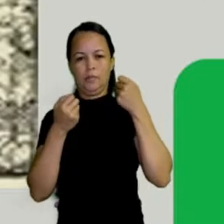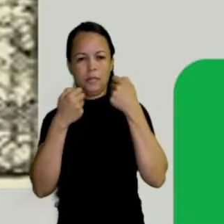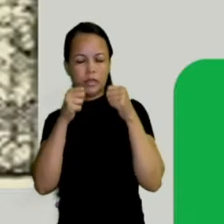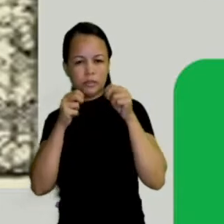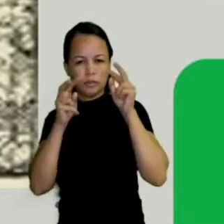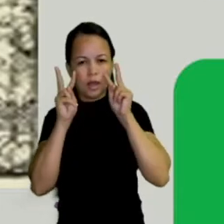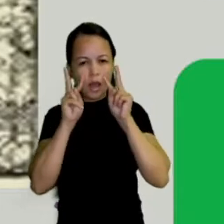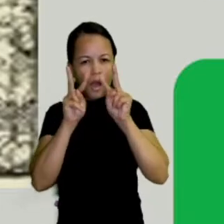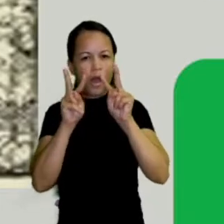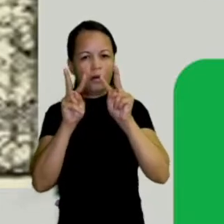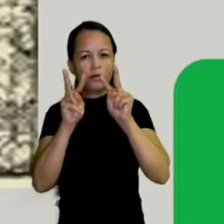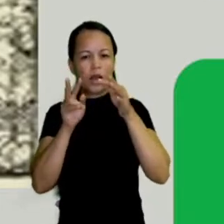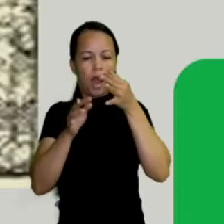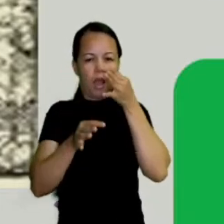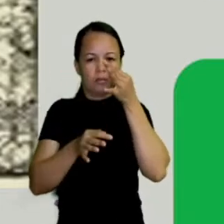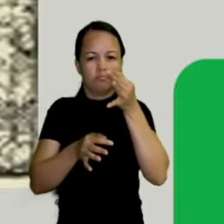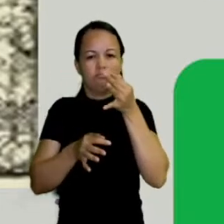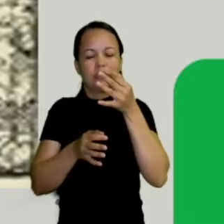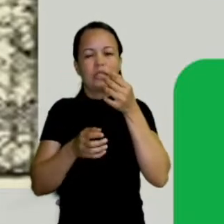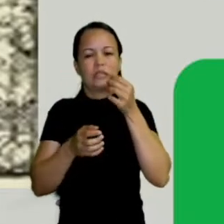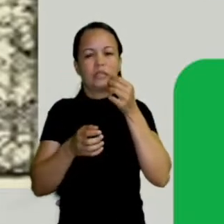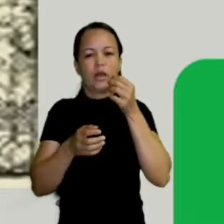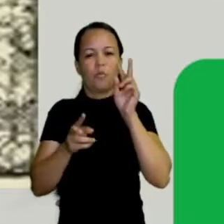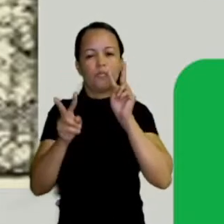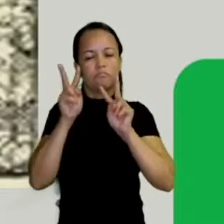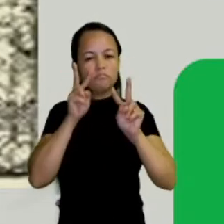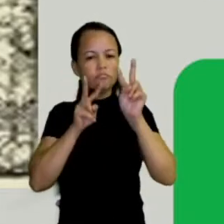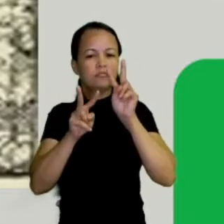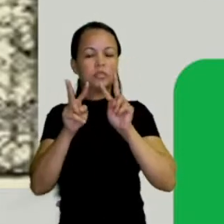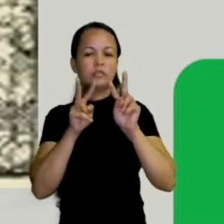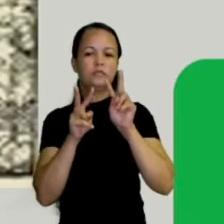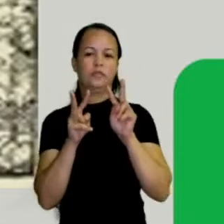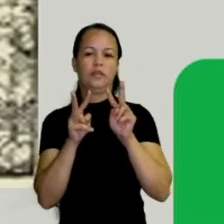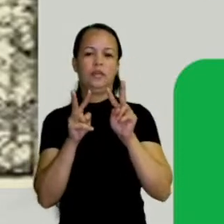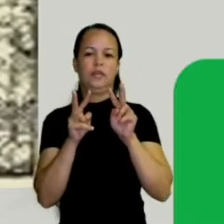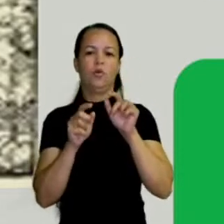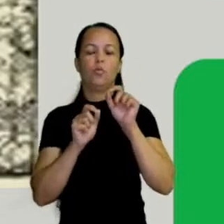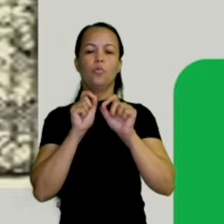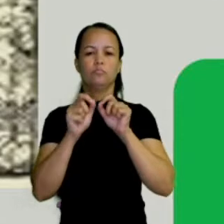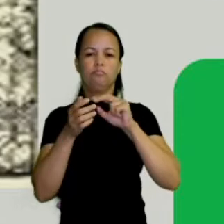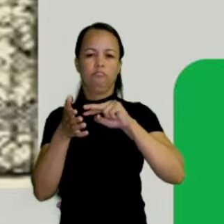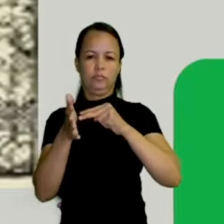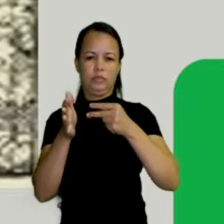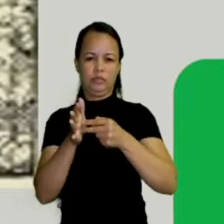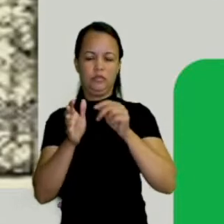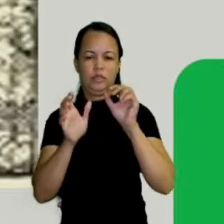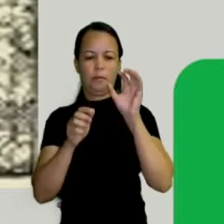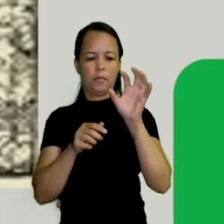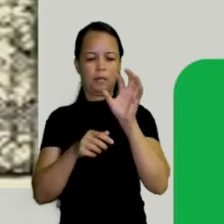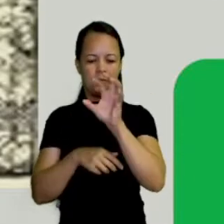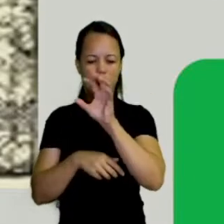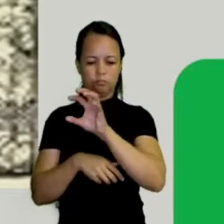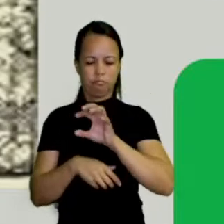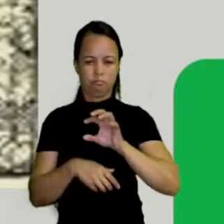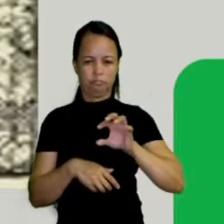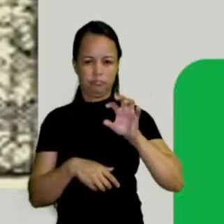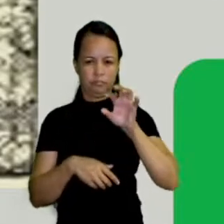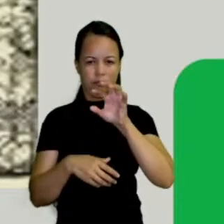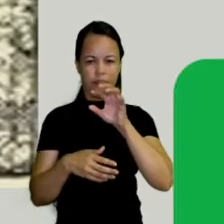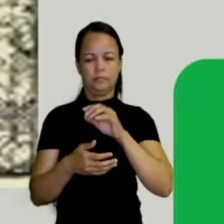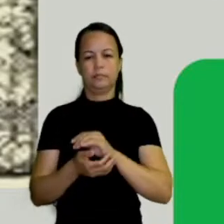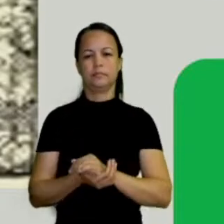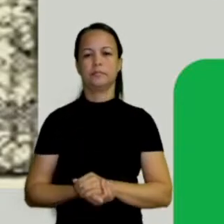bem apropriado dela para a gente conseguir enxergar o que significa cada parte, tá certo?